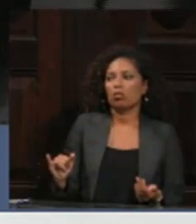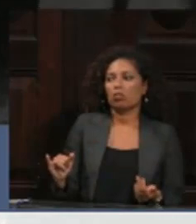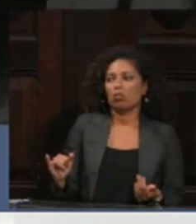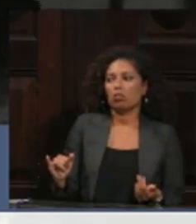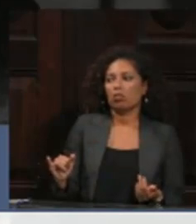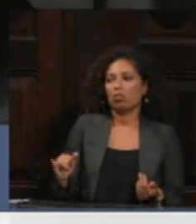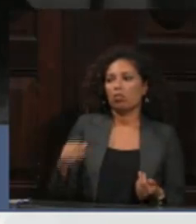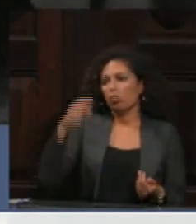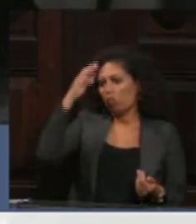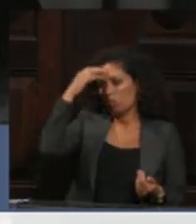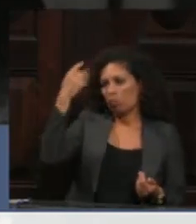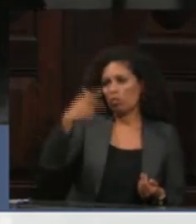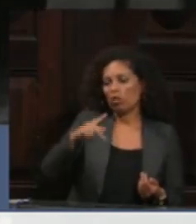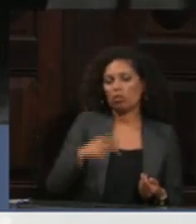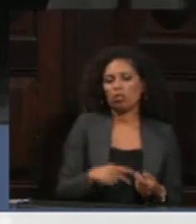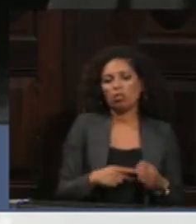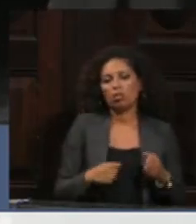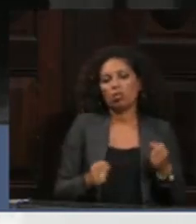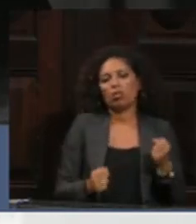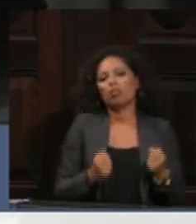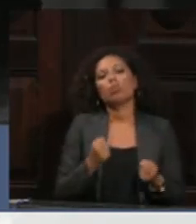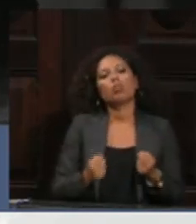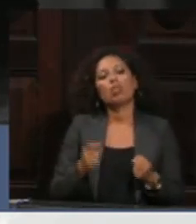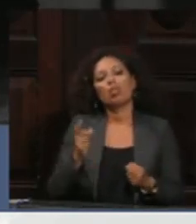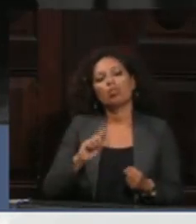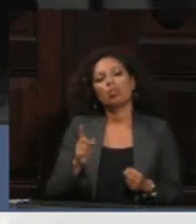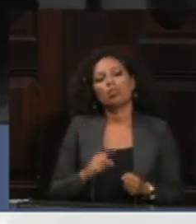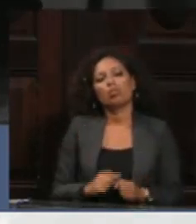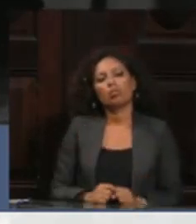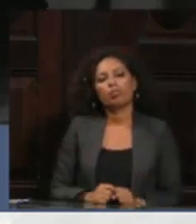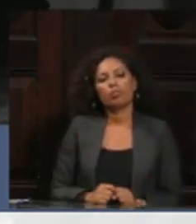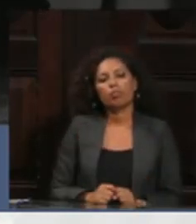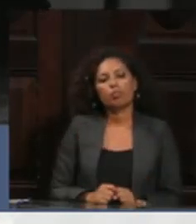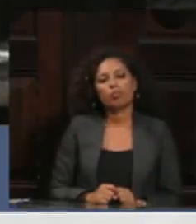Detran estar em estado de greve. Obrigado, presidente.